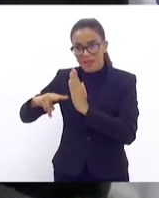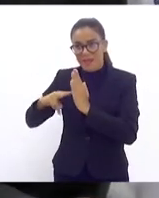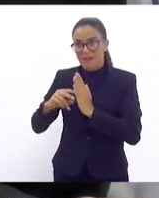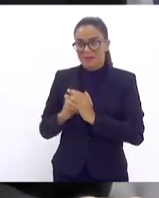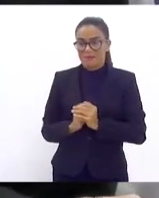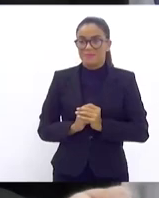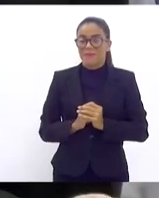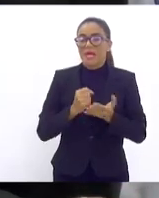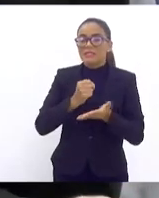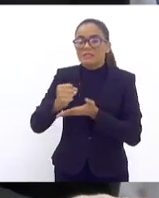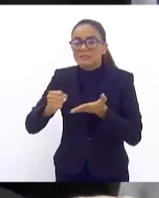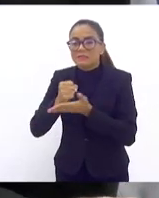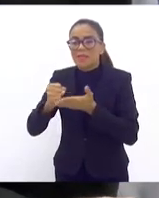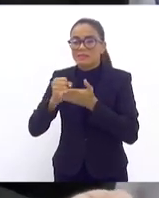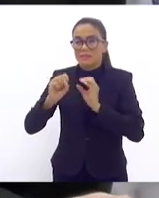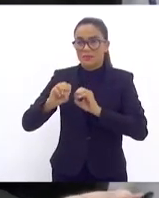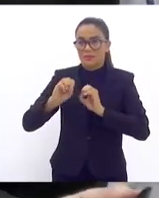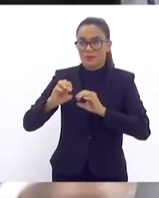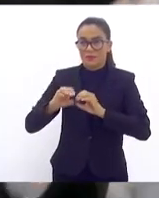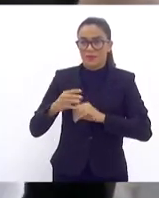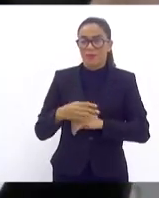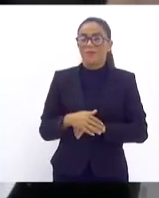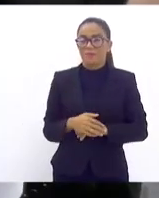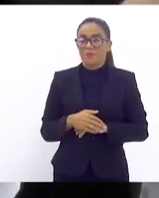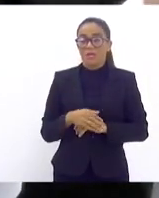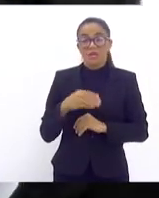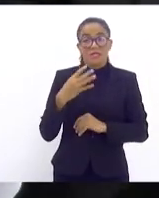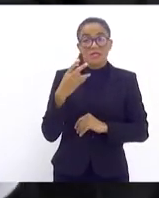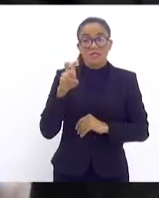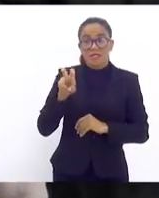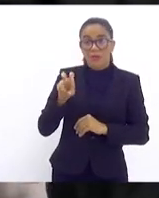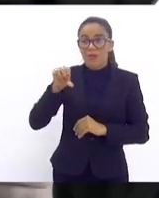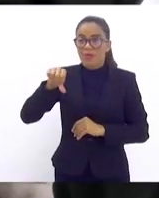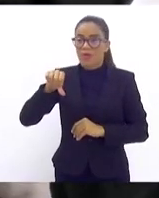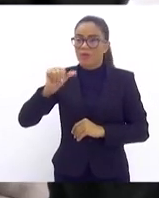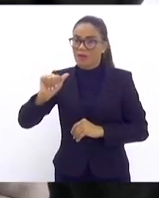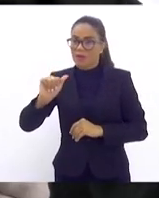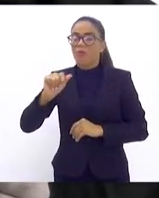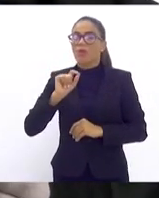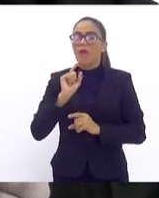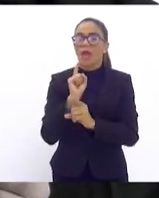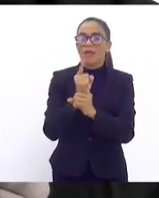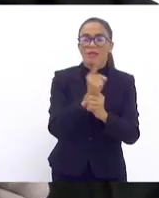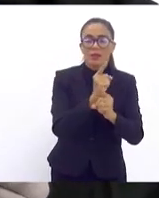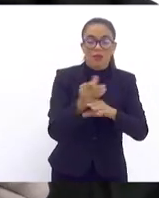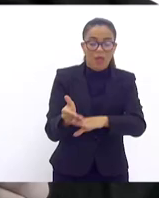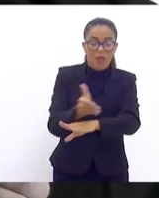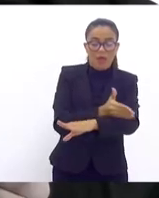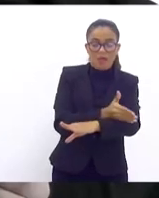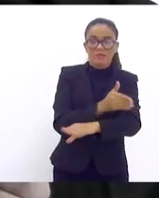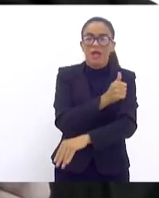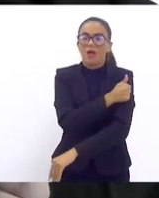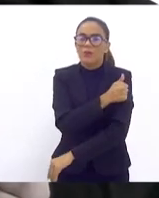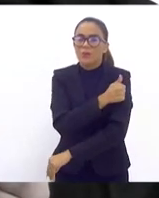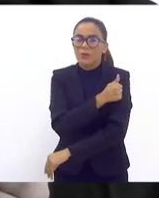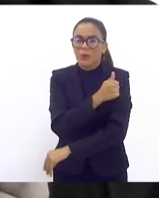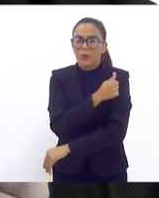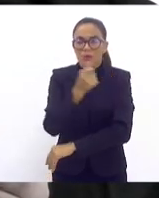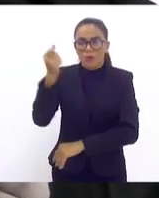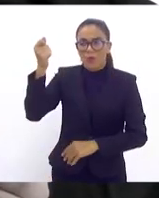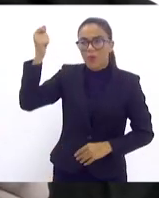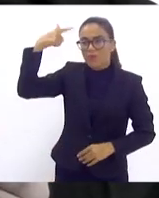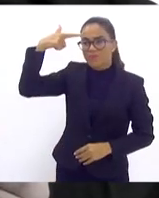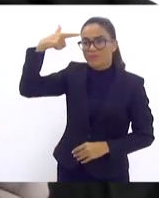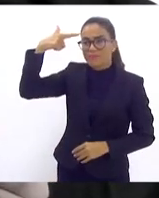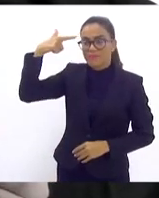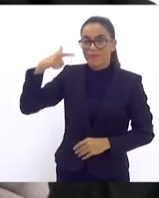Educação. Isso. 59A, artigo 59A, parágrafo único. A identificação precoce de alunos com altas habilidades